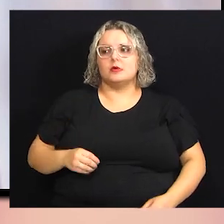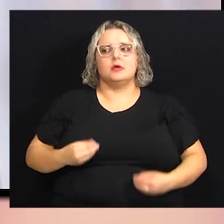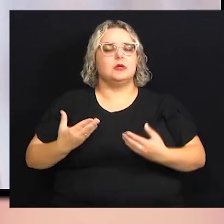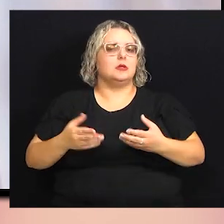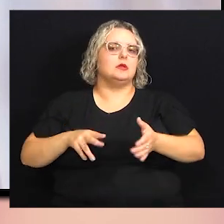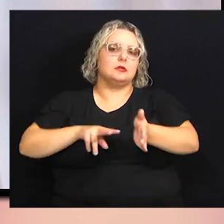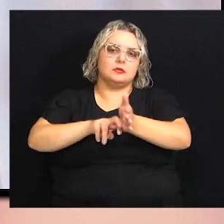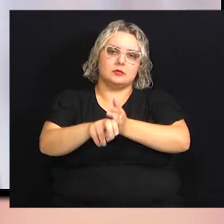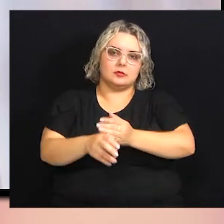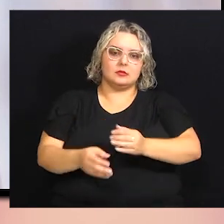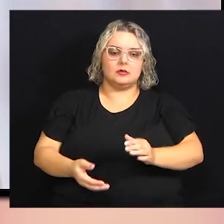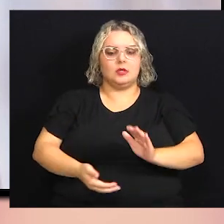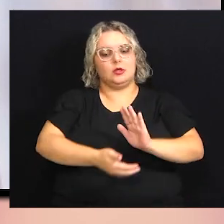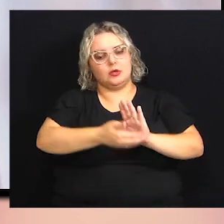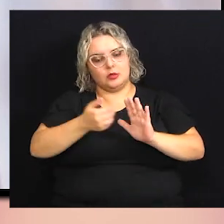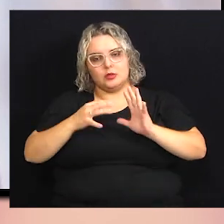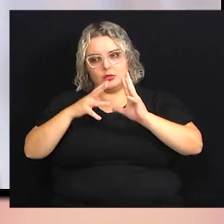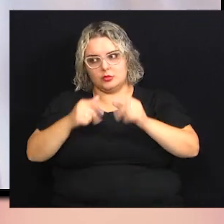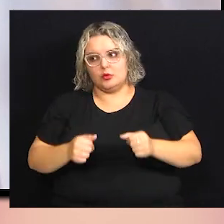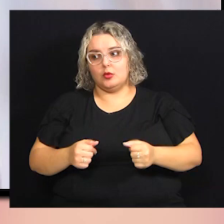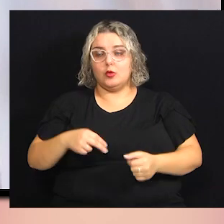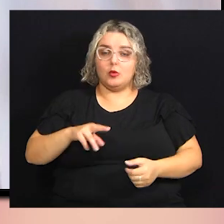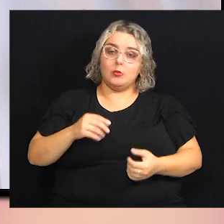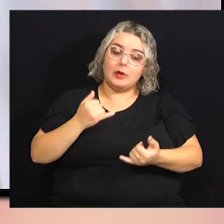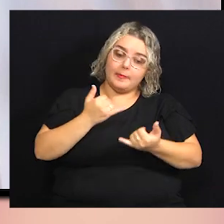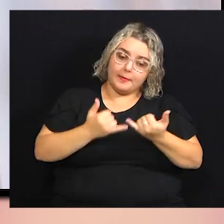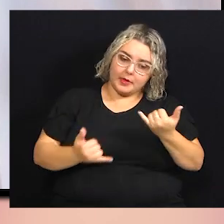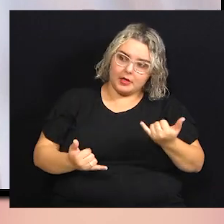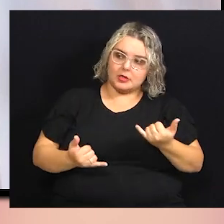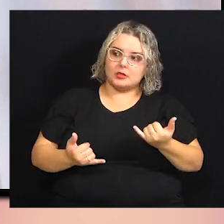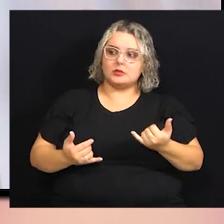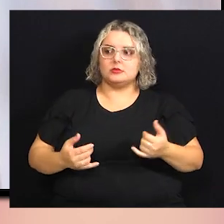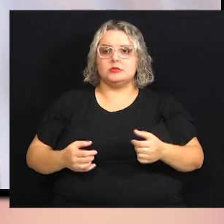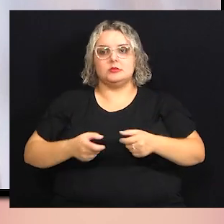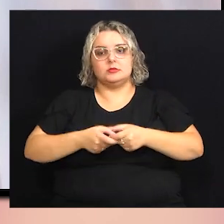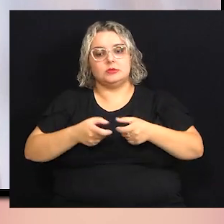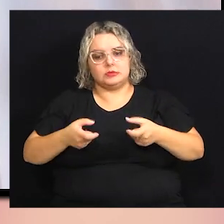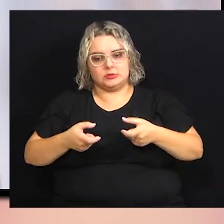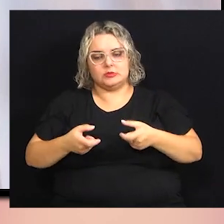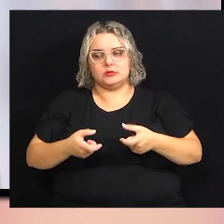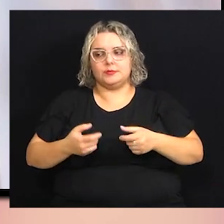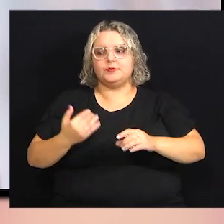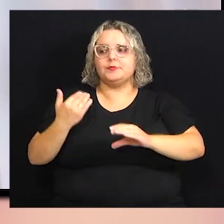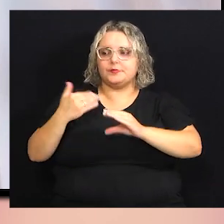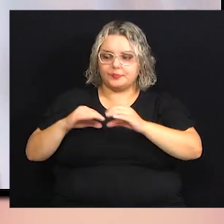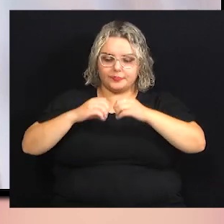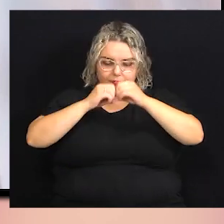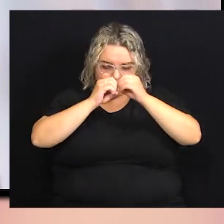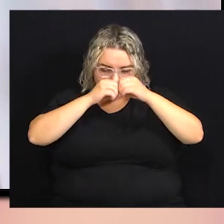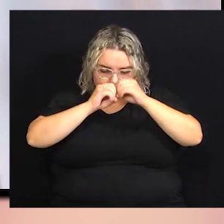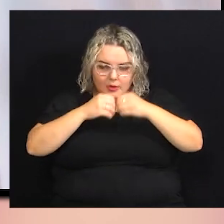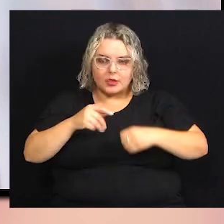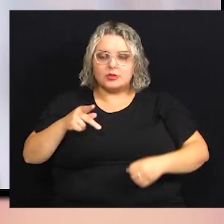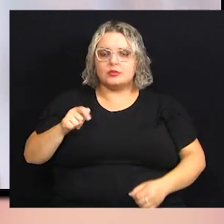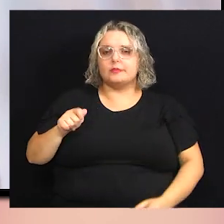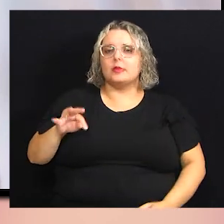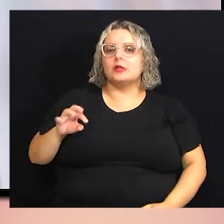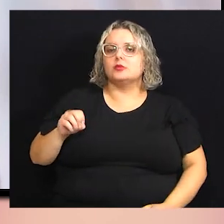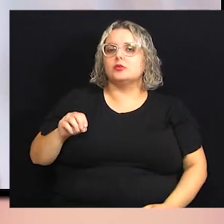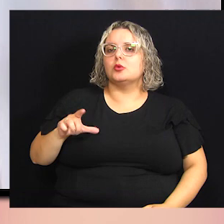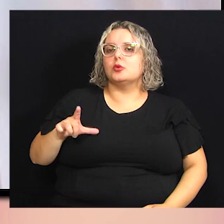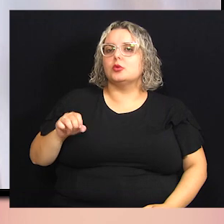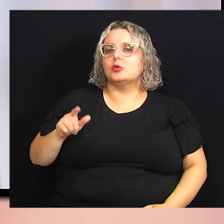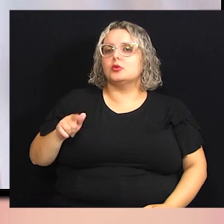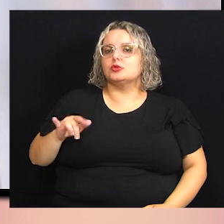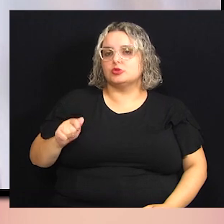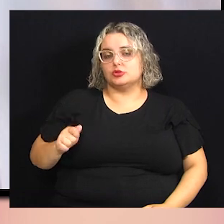dar o diagnóstico. Você tira ou a lesão inteira, ou um pedaço da lesão, se a lesão for grande, isso é mandado para um laboratório de